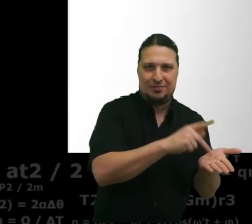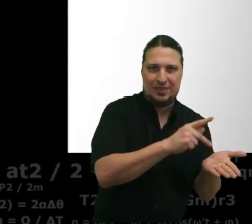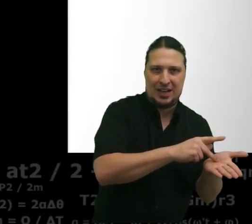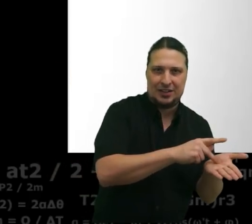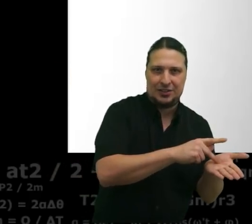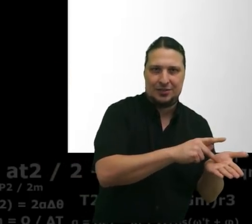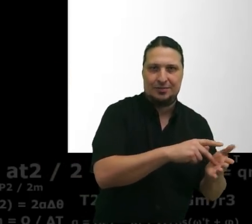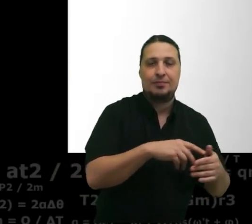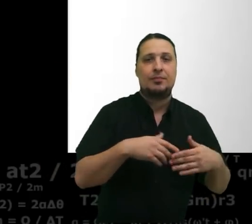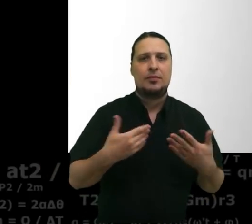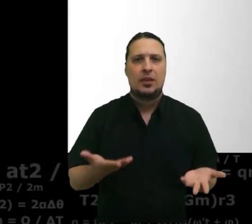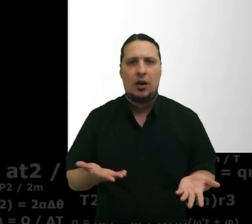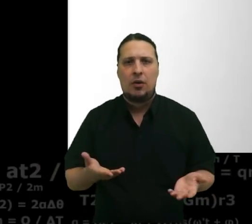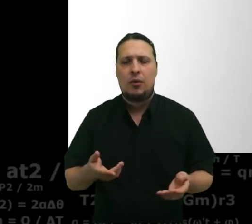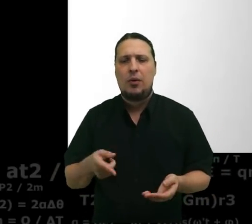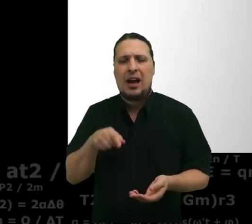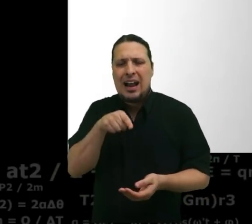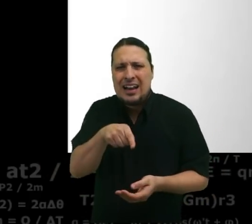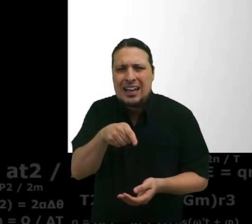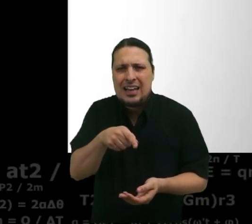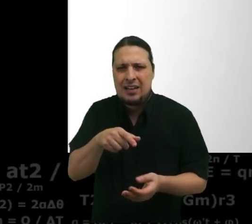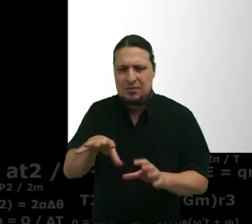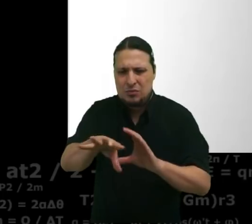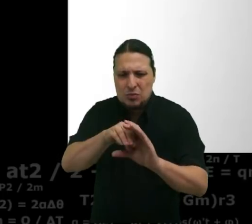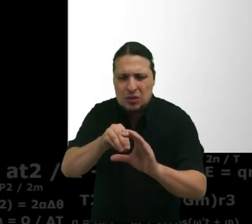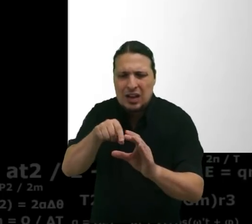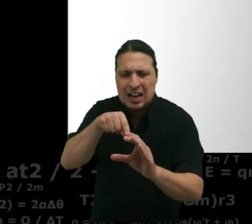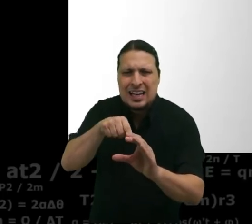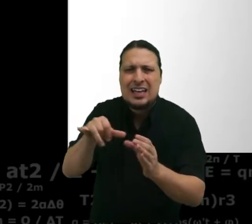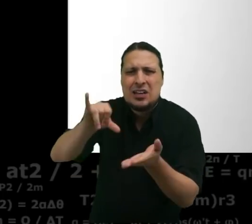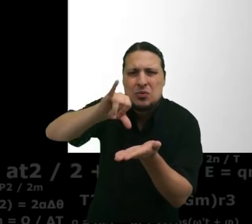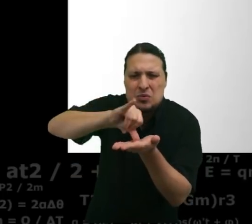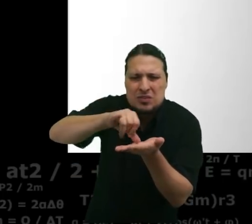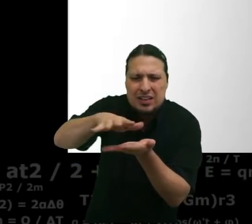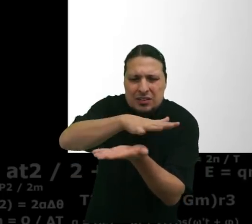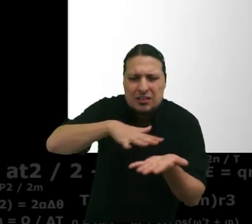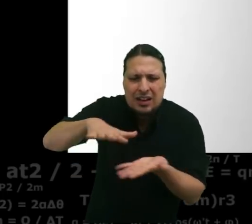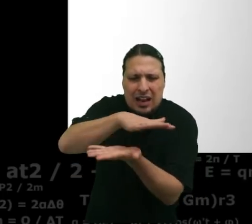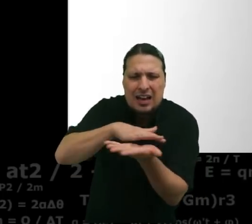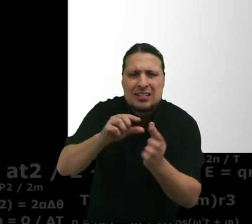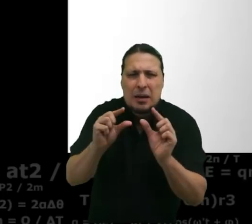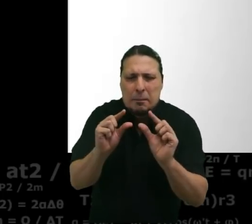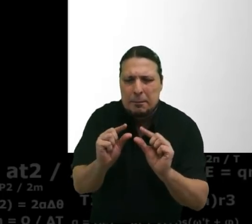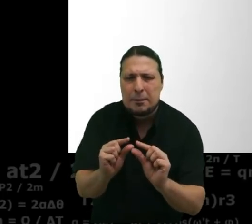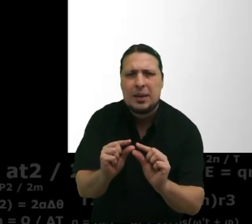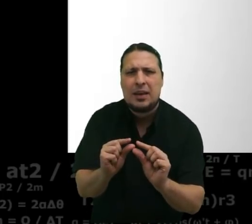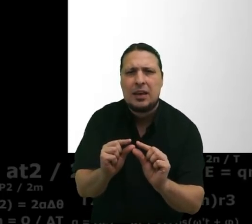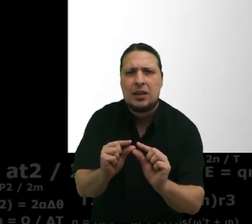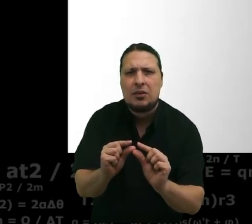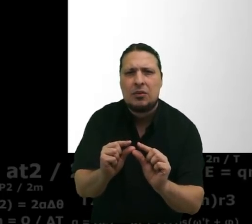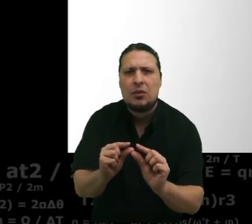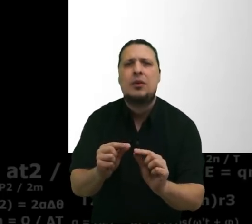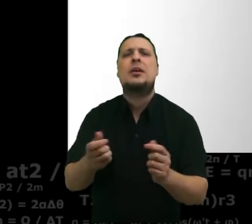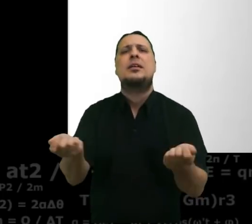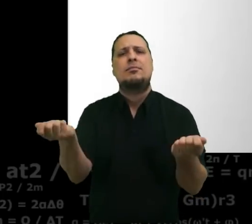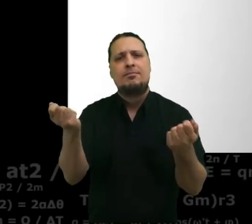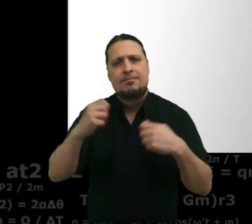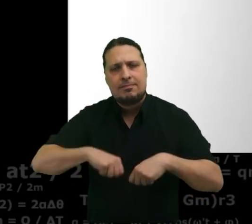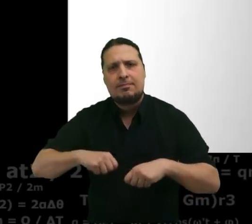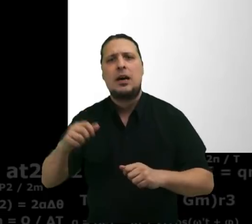mais antiga que a gente conhece, o quasar. Desculpa, é o quasar, não a galáxia. Tá? É o quasar mais antigo que a gente